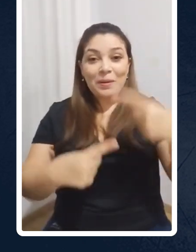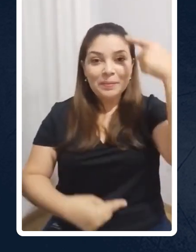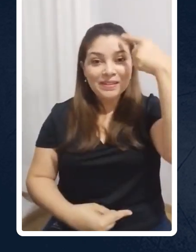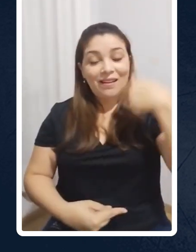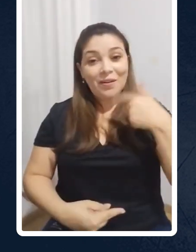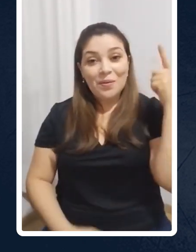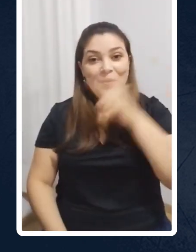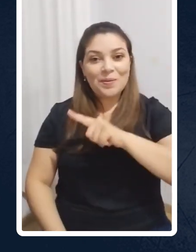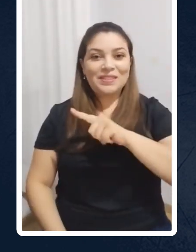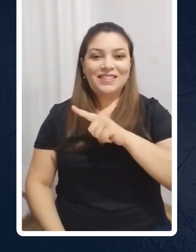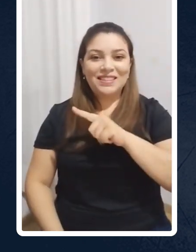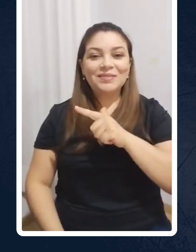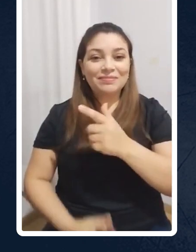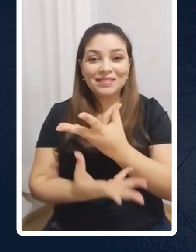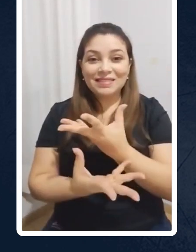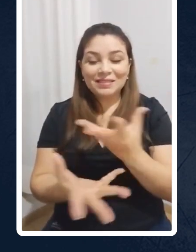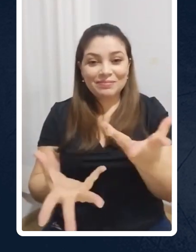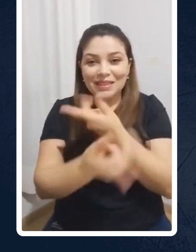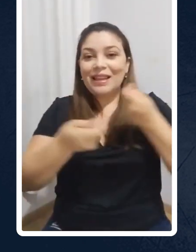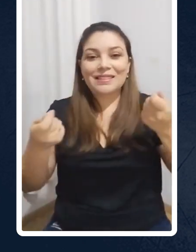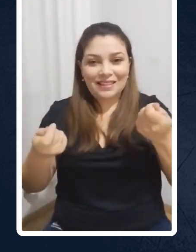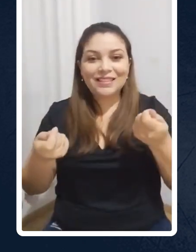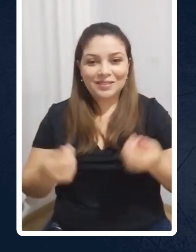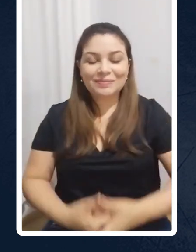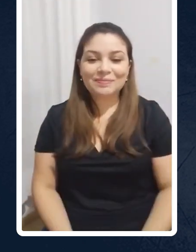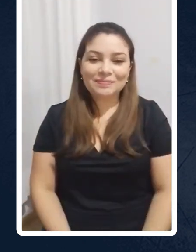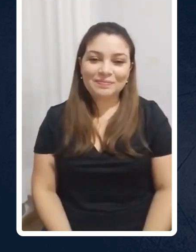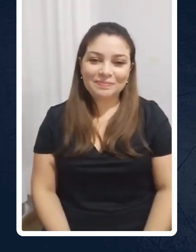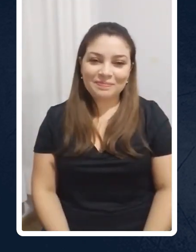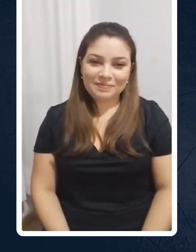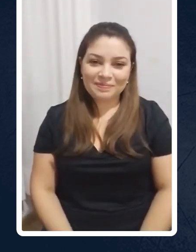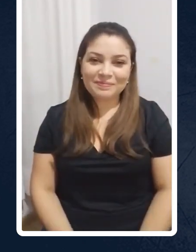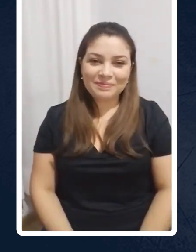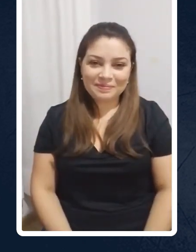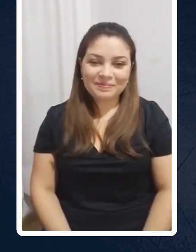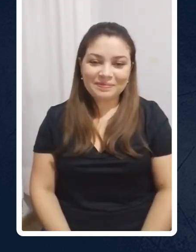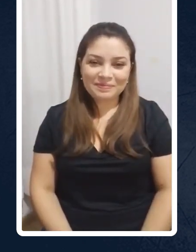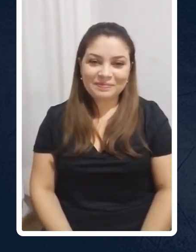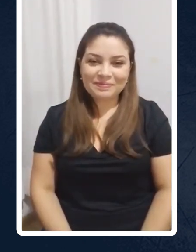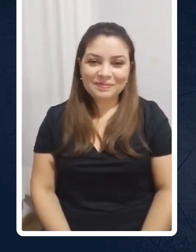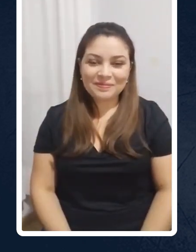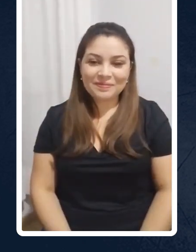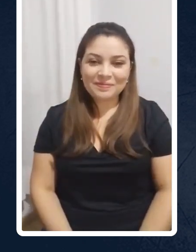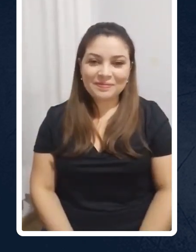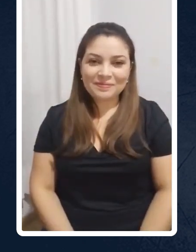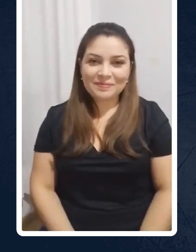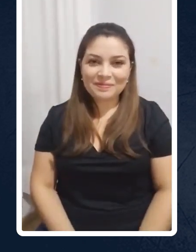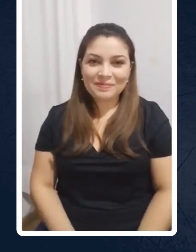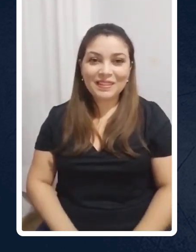Bom, deixa eu botar a folha de volta aqui. Eu não estou colando nada. É só porque o tempo passa rápido. Olha lá,